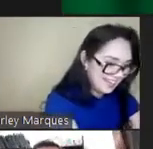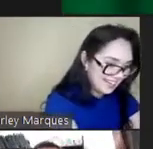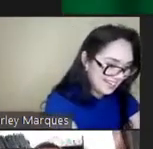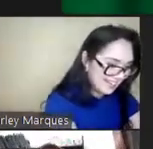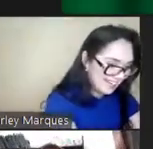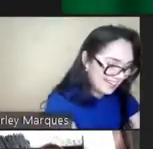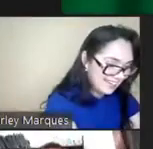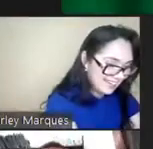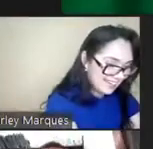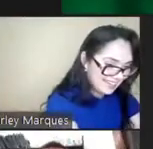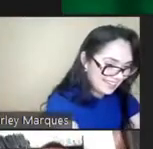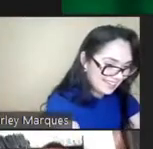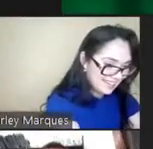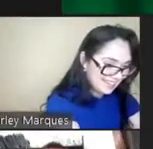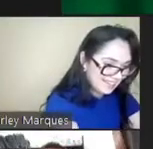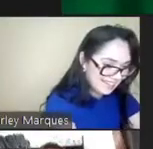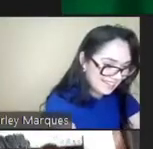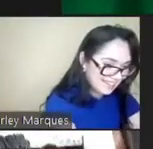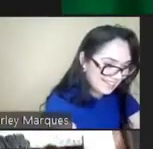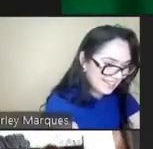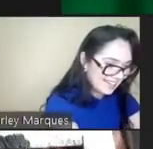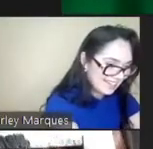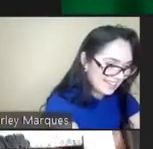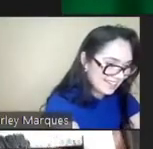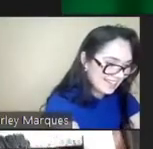Mirdá. Vai assim, Mirdá,